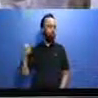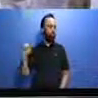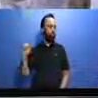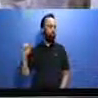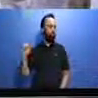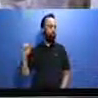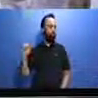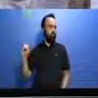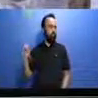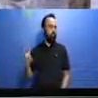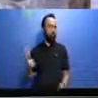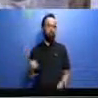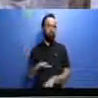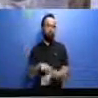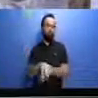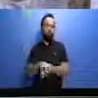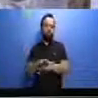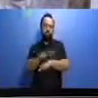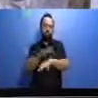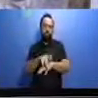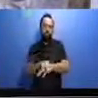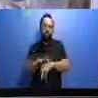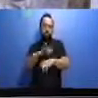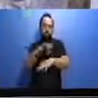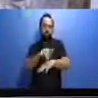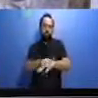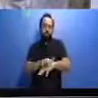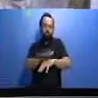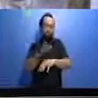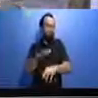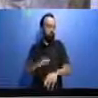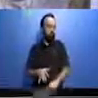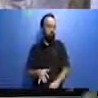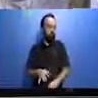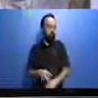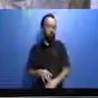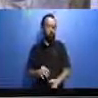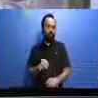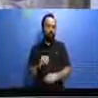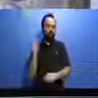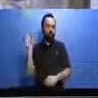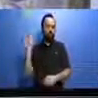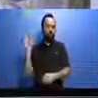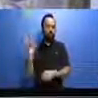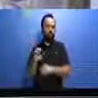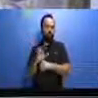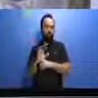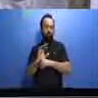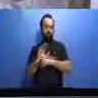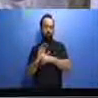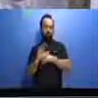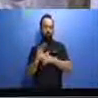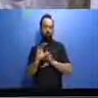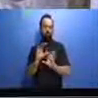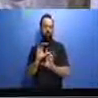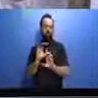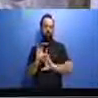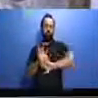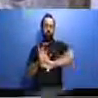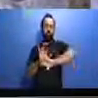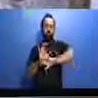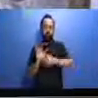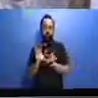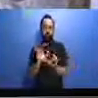ouriço do mar e o lírio do mar. O ouriço do mar é a principal causa de acidentes de banhistas no litoral do nosso